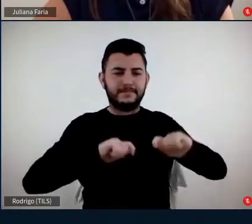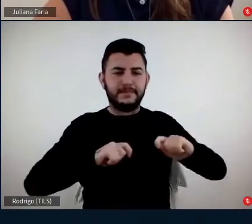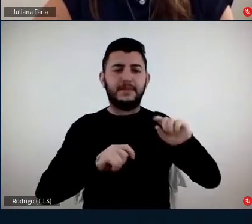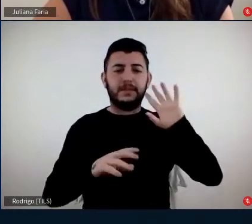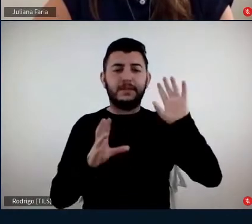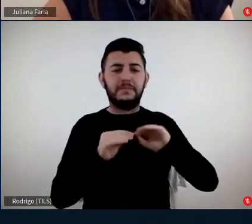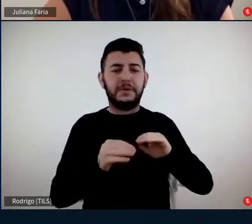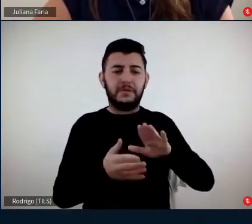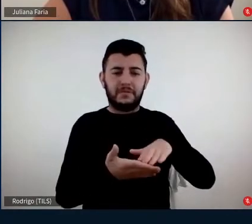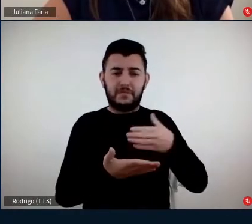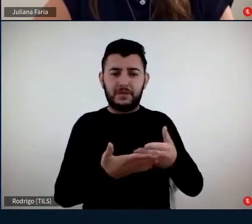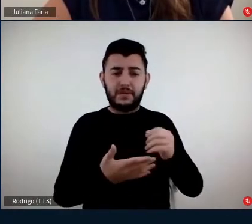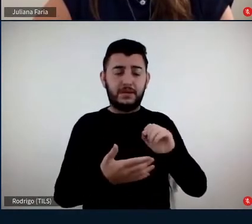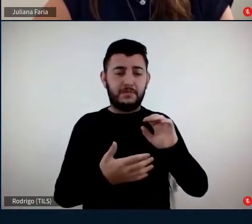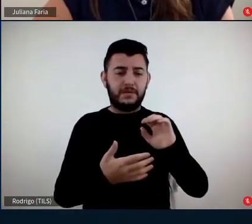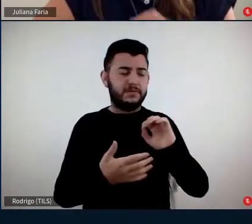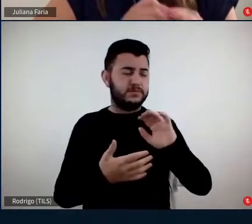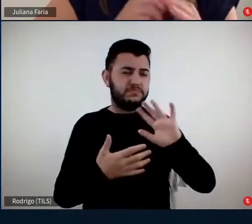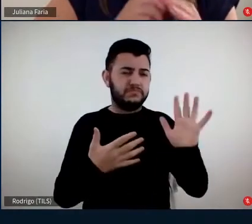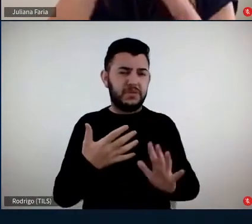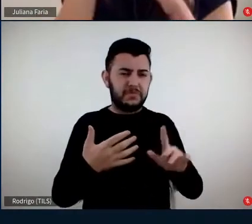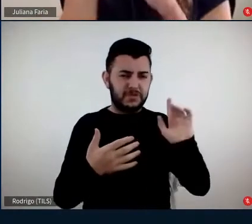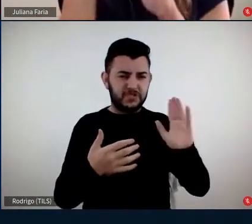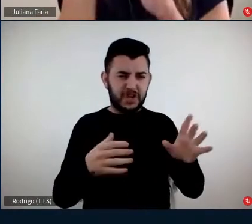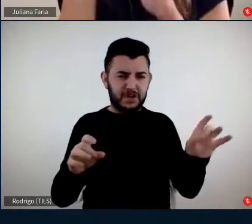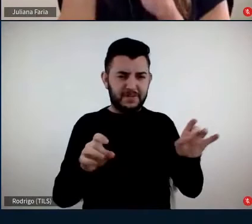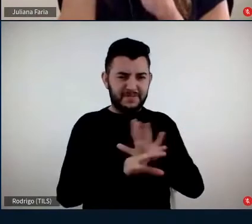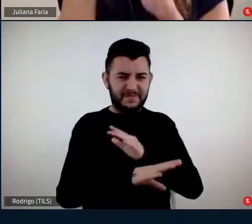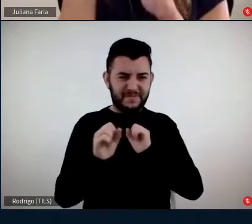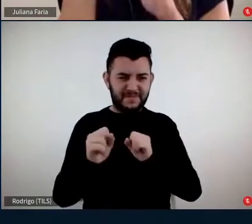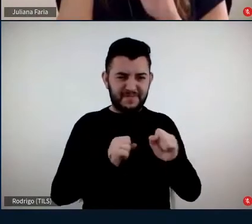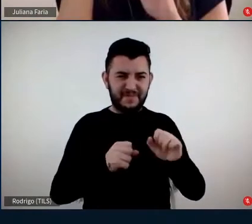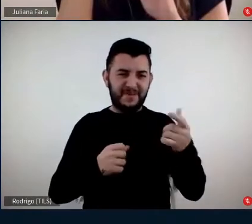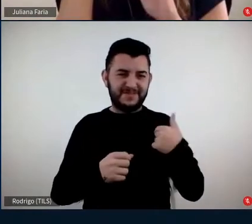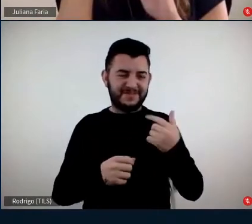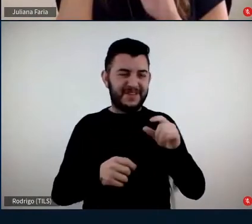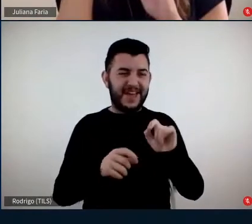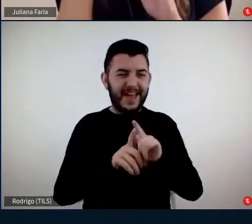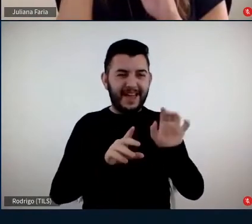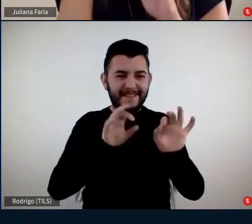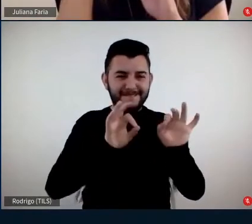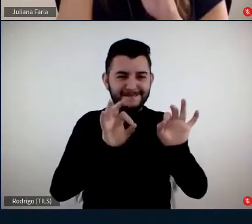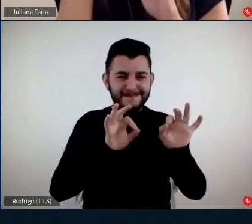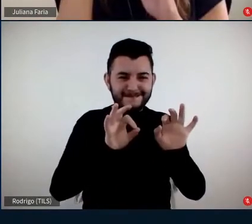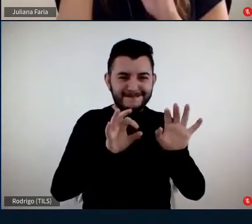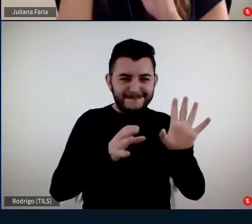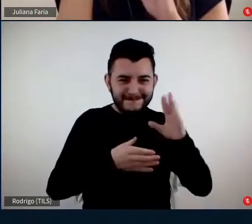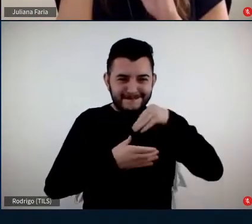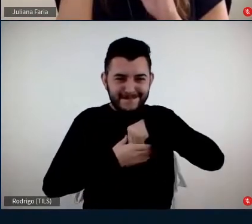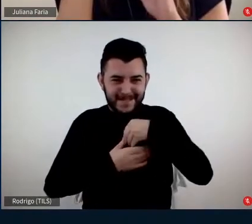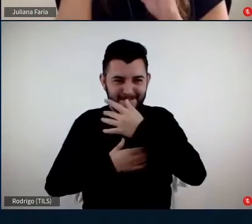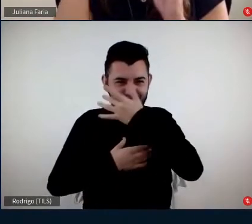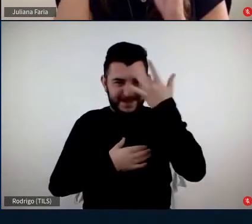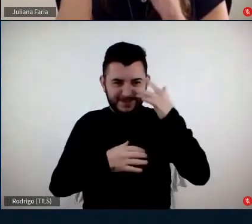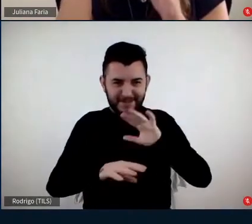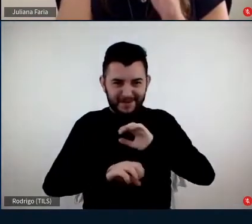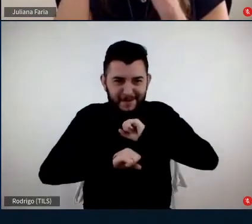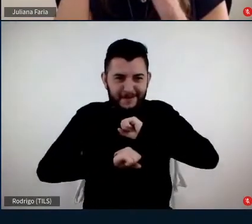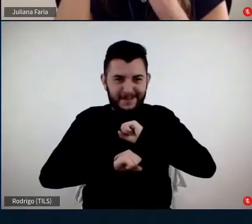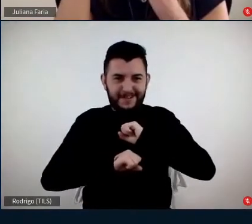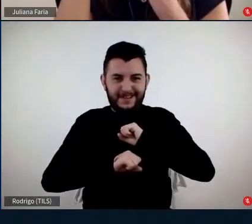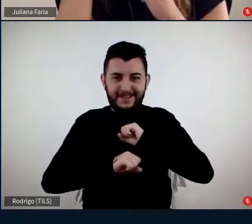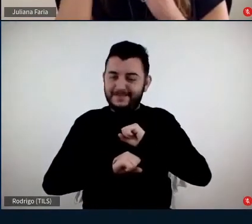é uma fórmula pronta que eu posso inserir dentro de um sujeito, foi que nós não tivemos a audácia